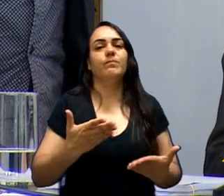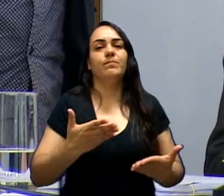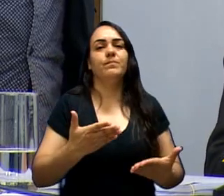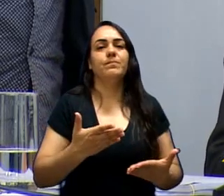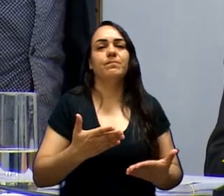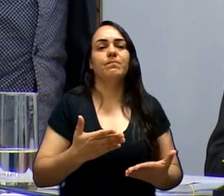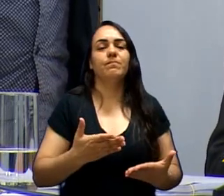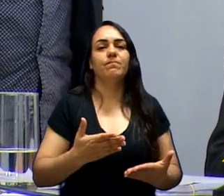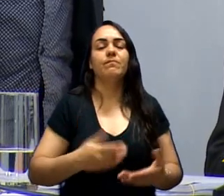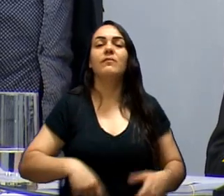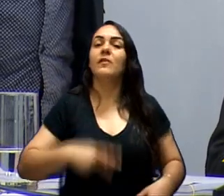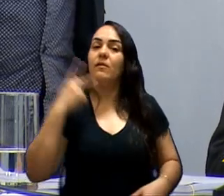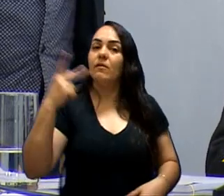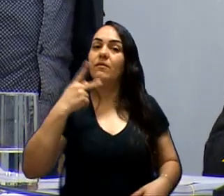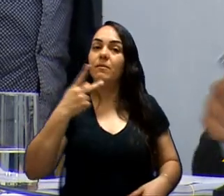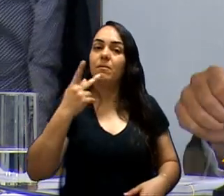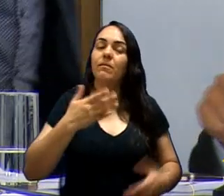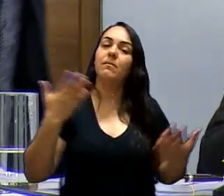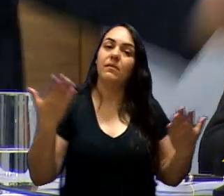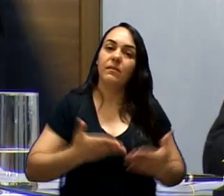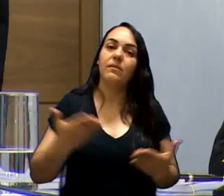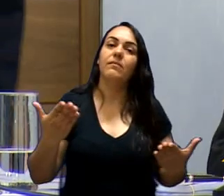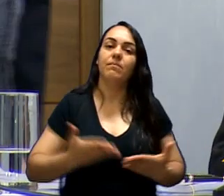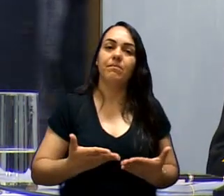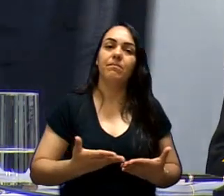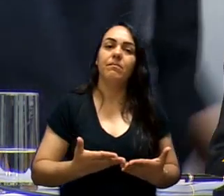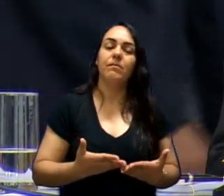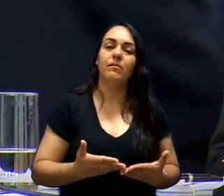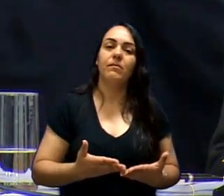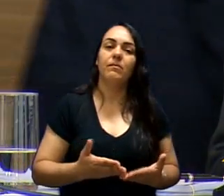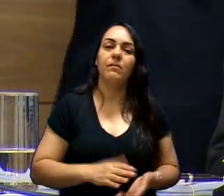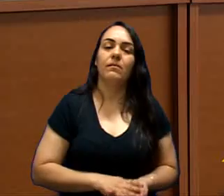acabei de falar nesse instante.